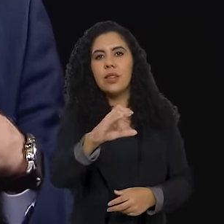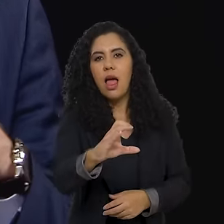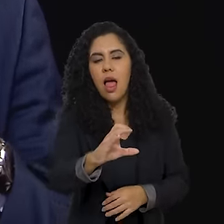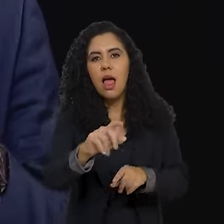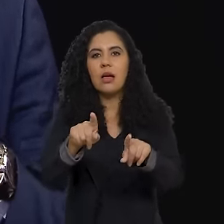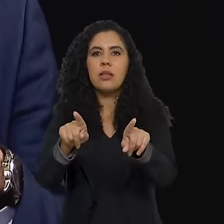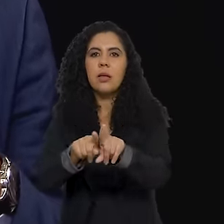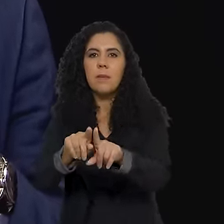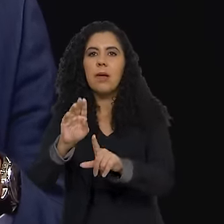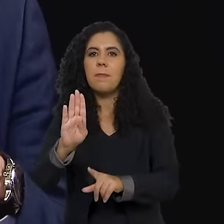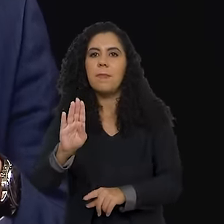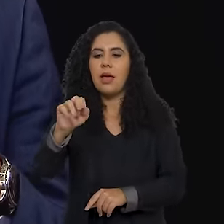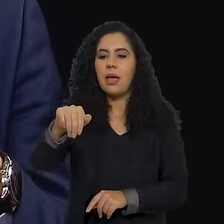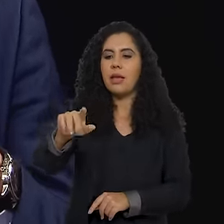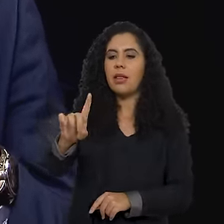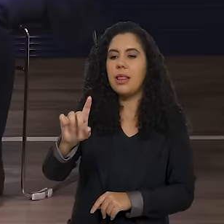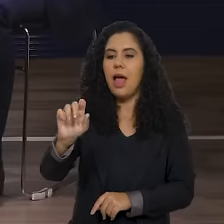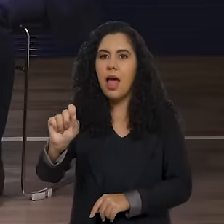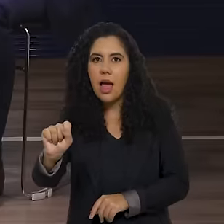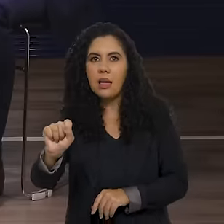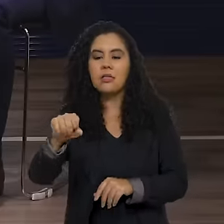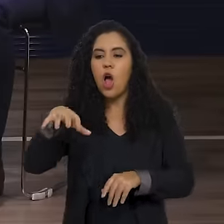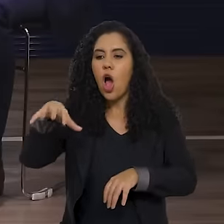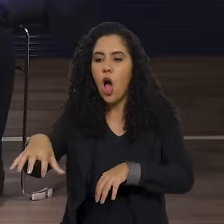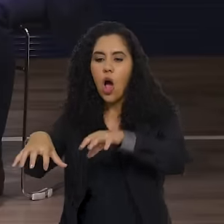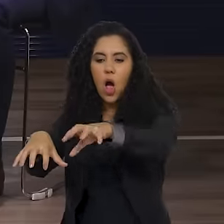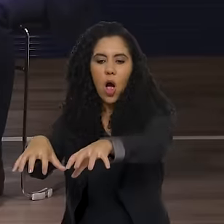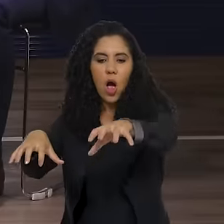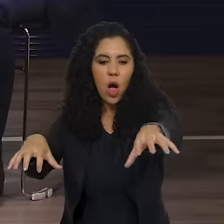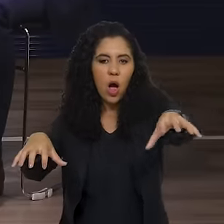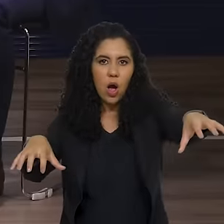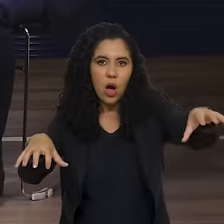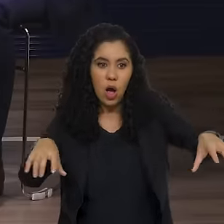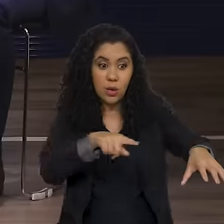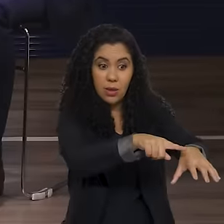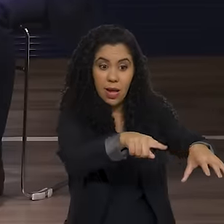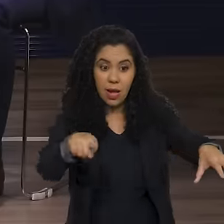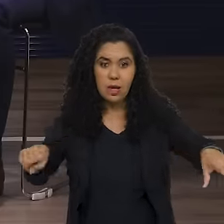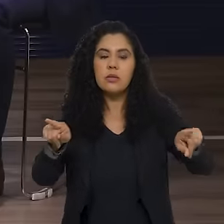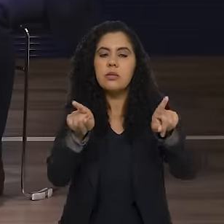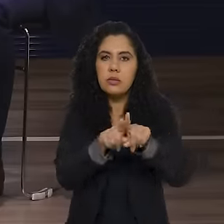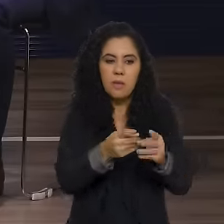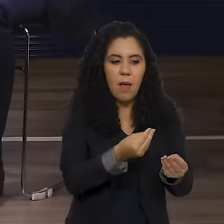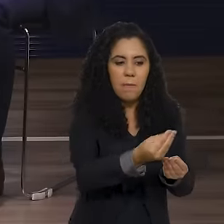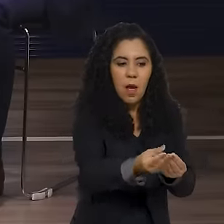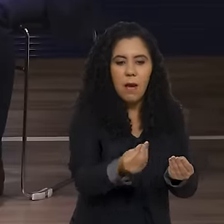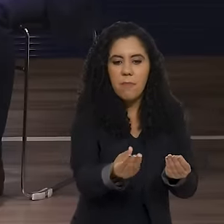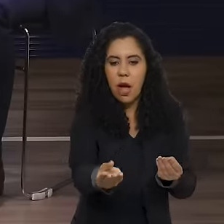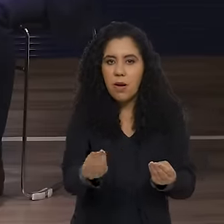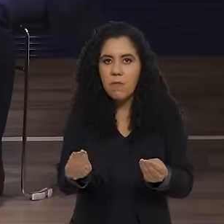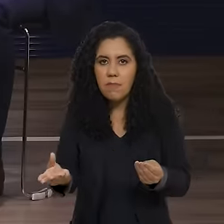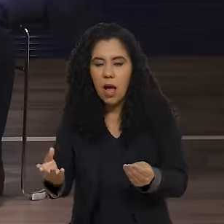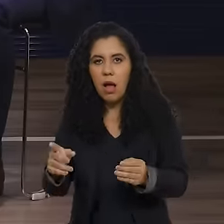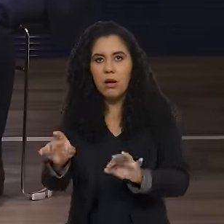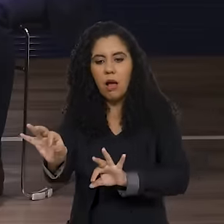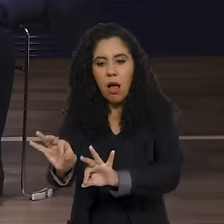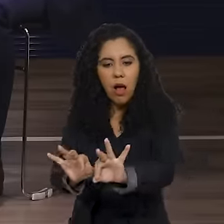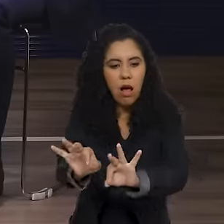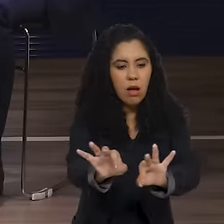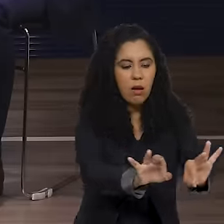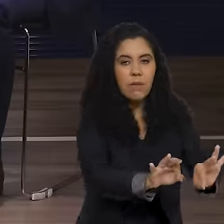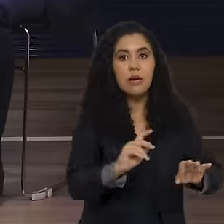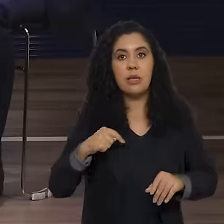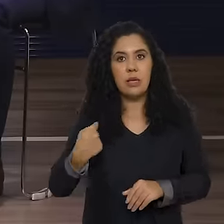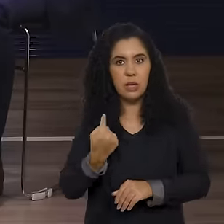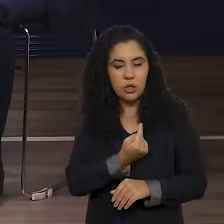BNDES, enfim, outros órgãos estão ajudando nesse mapeamento. e elas vão ser consolidadas e aí vão ser